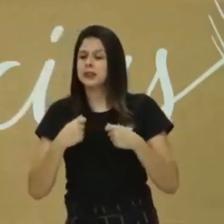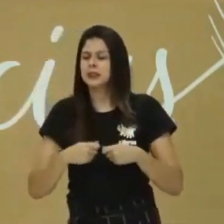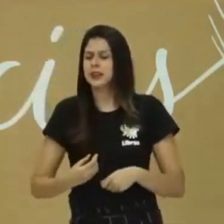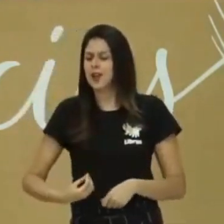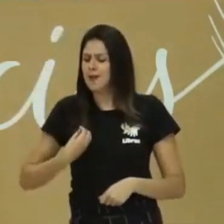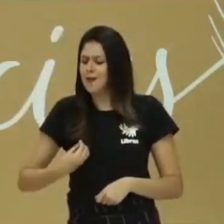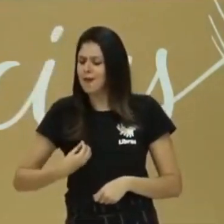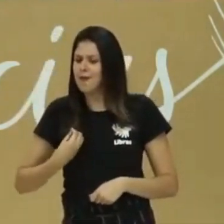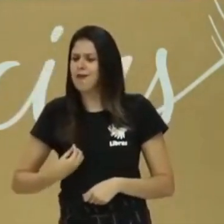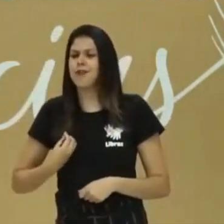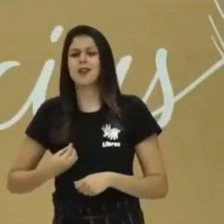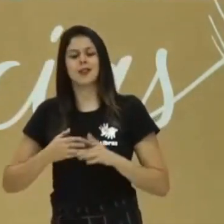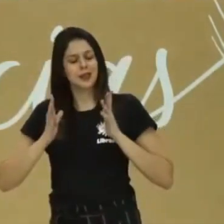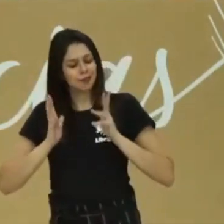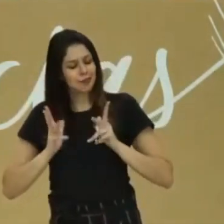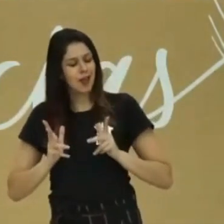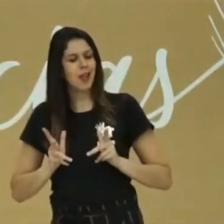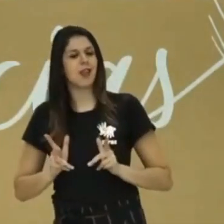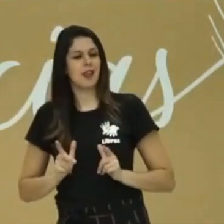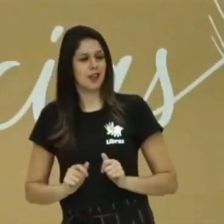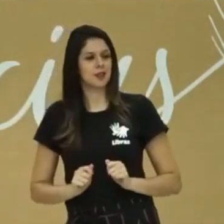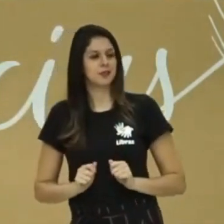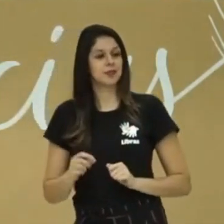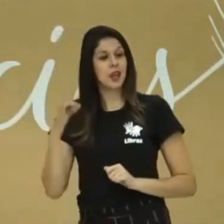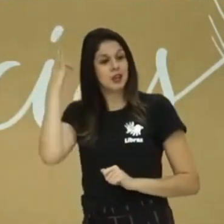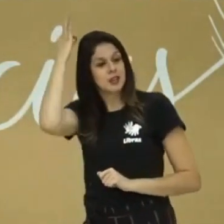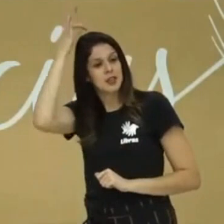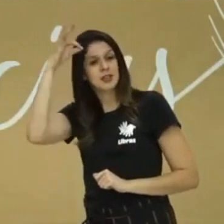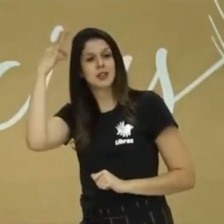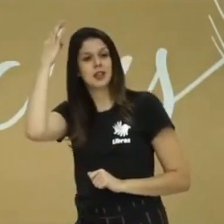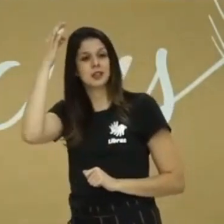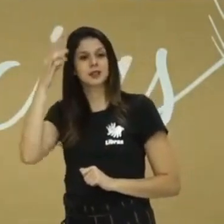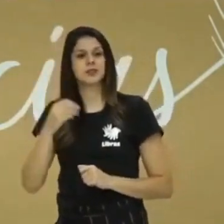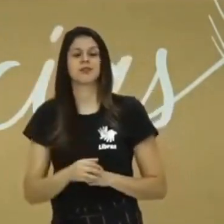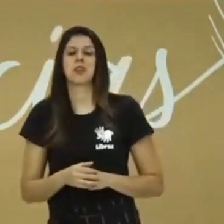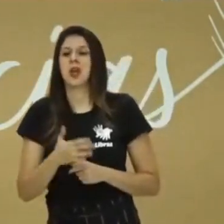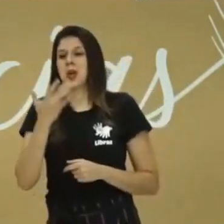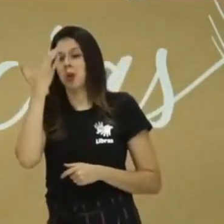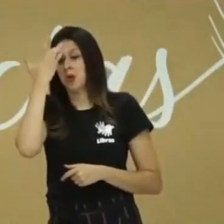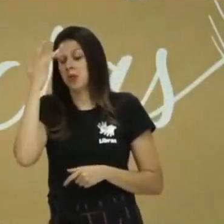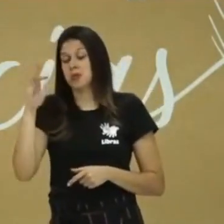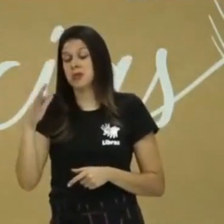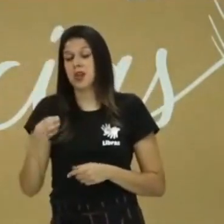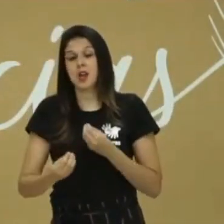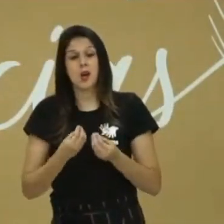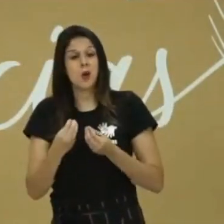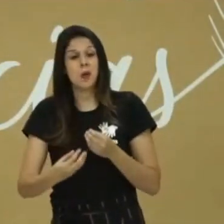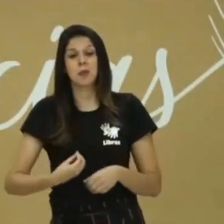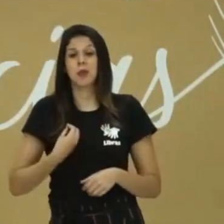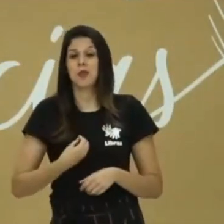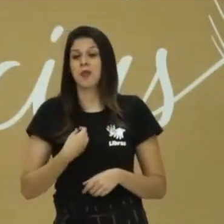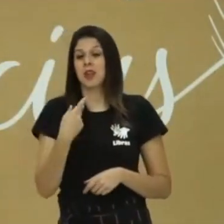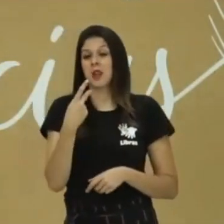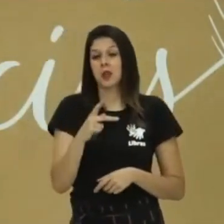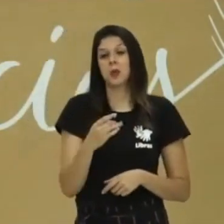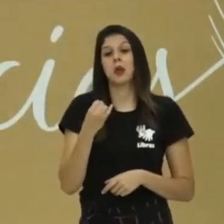lavaram suas vestiduras no sangue do cordeiro e eu não sei que tipo de noiva é você se você é